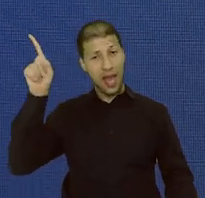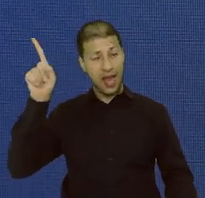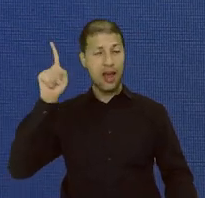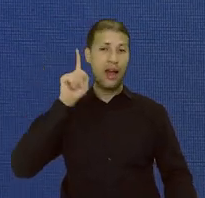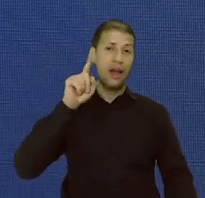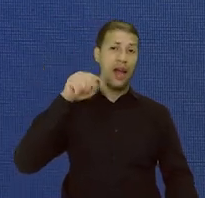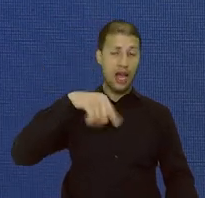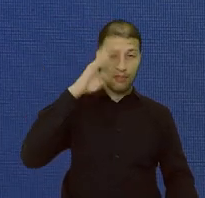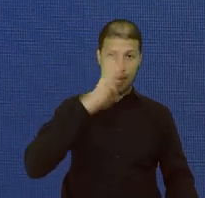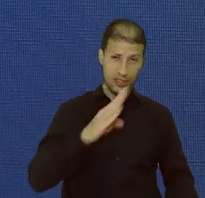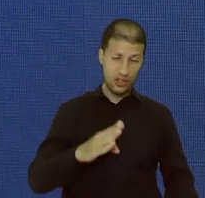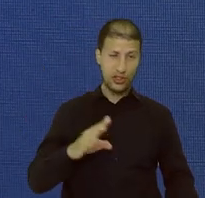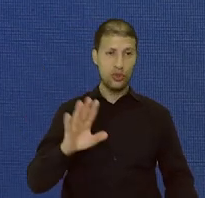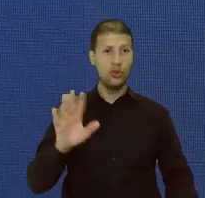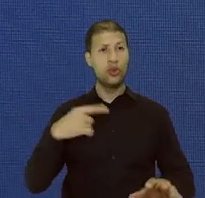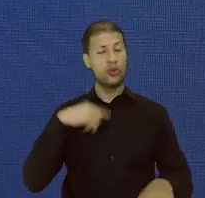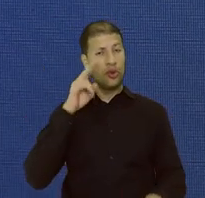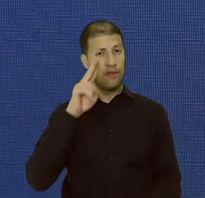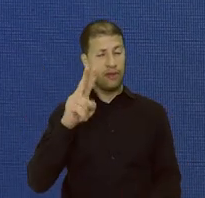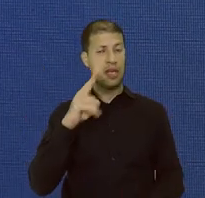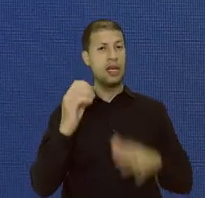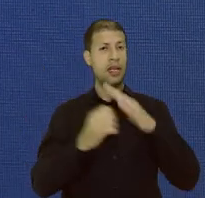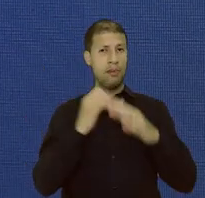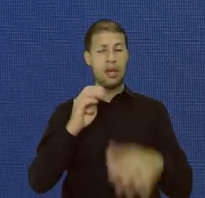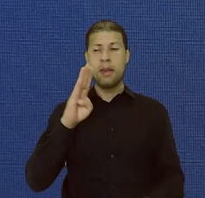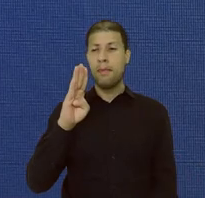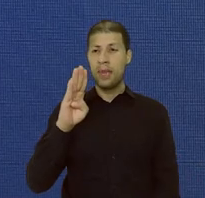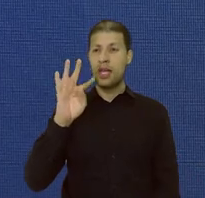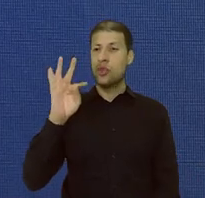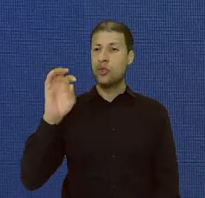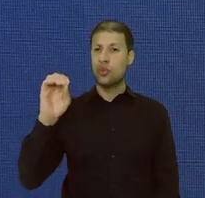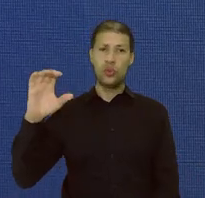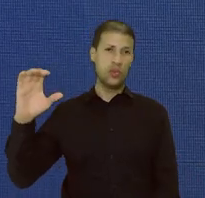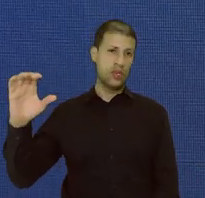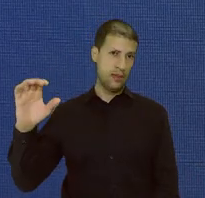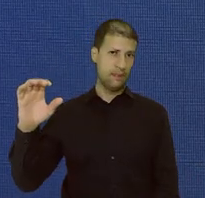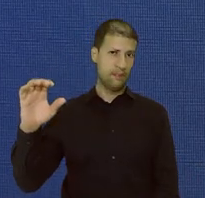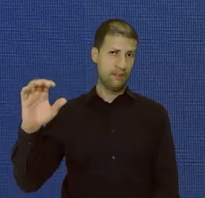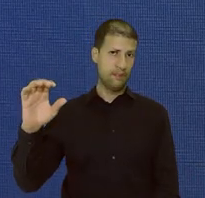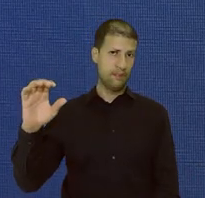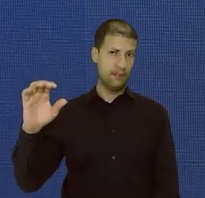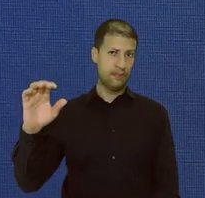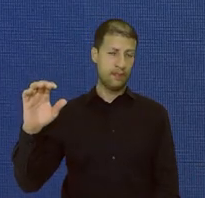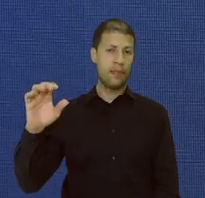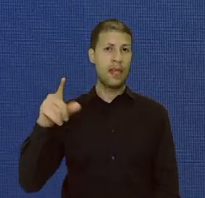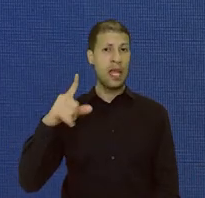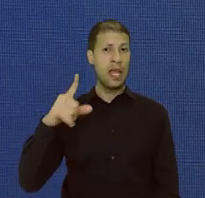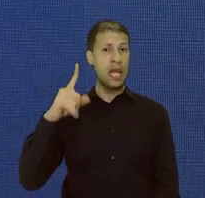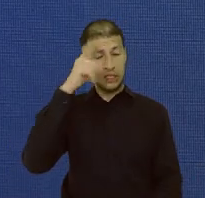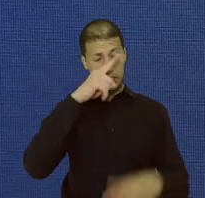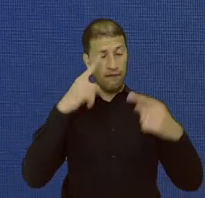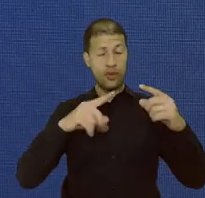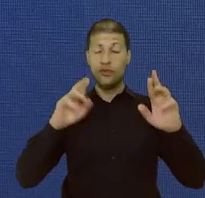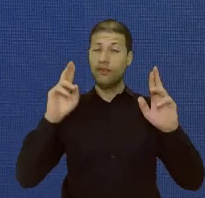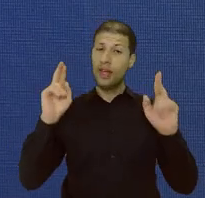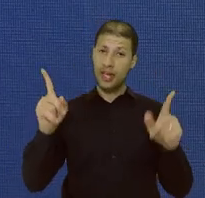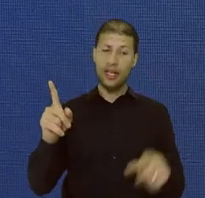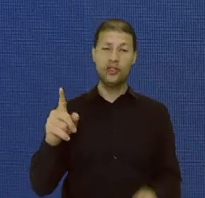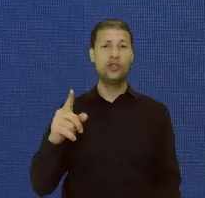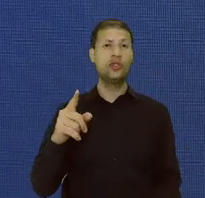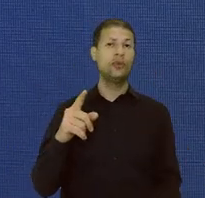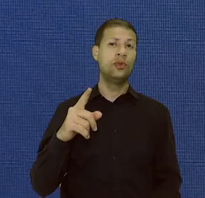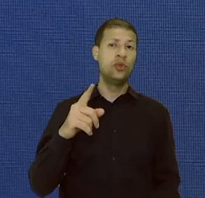para para empresas de bitu si e assim são desafios diferentes a gente chegou a olhar